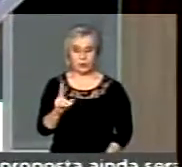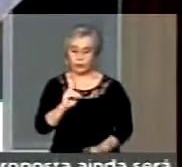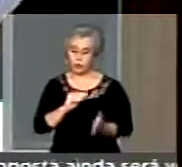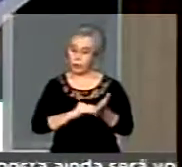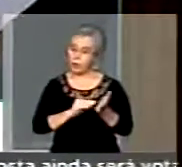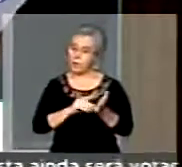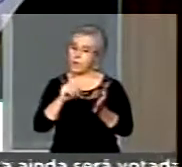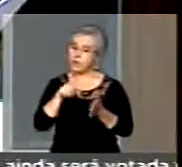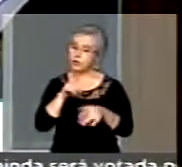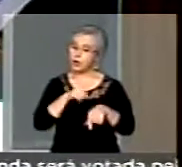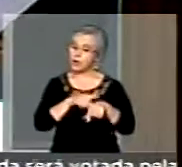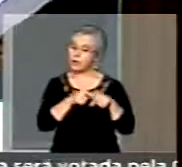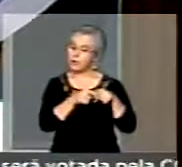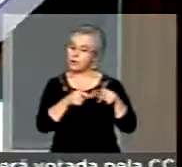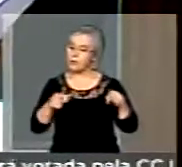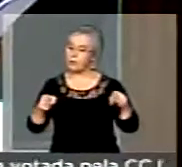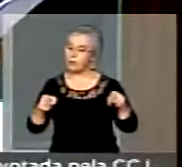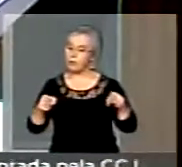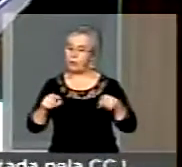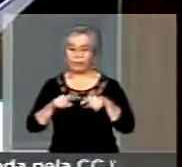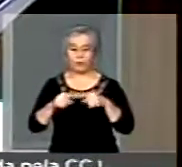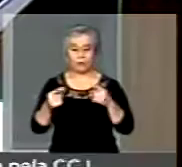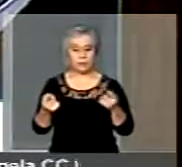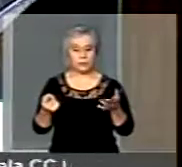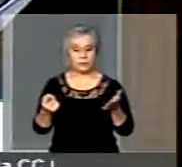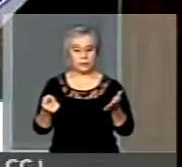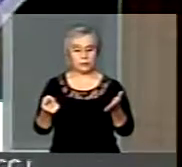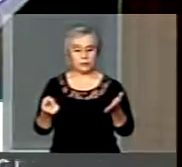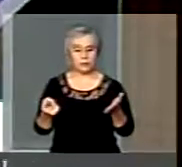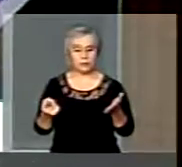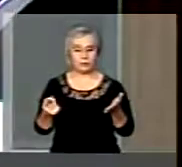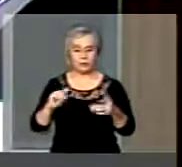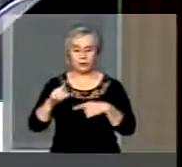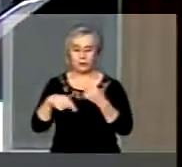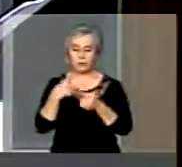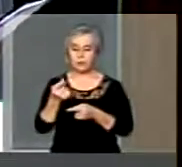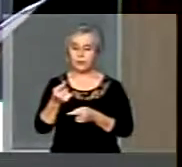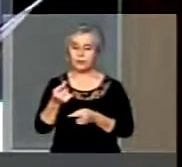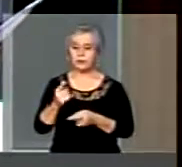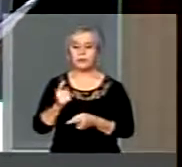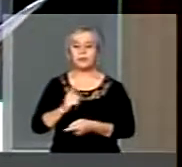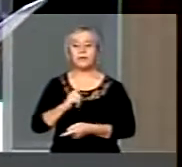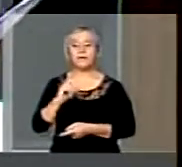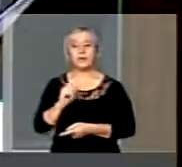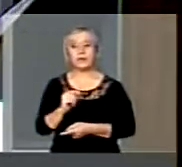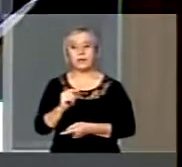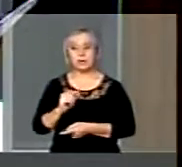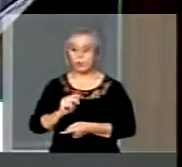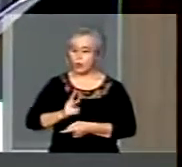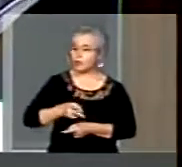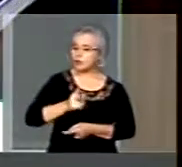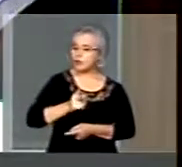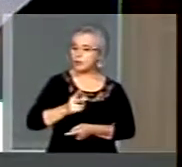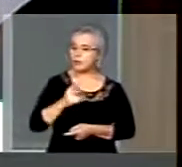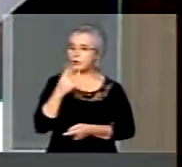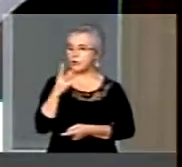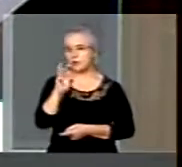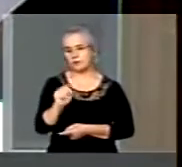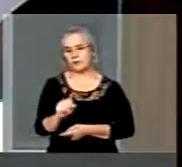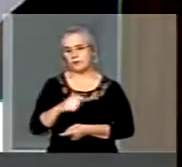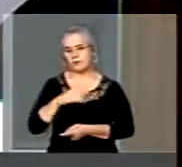para ser provisório, mas da vez anterior foi prorrogado por 4 vezes. A alíquota inicial era